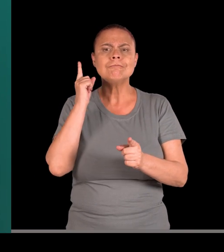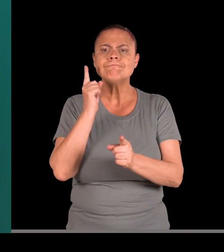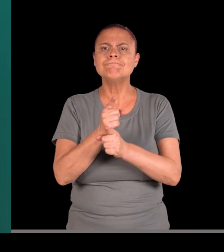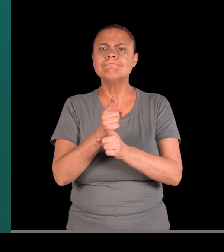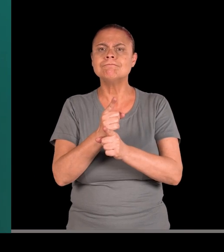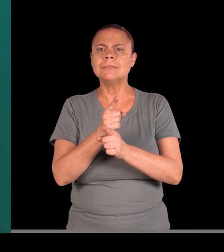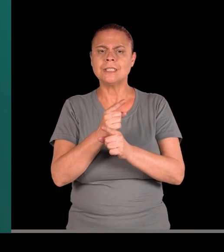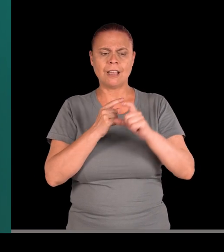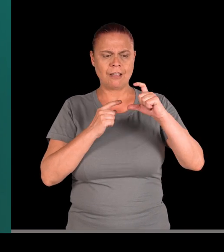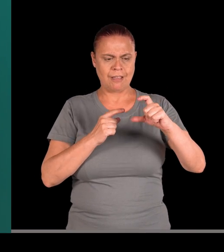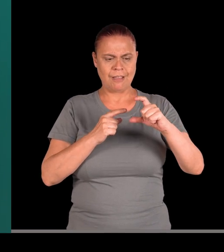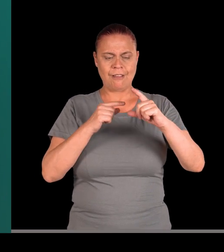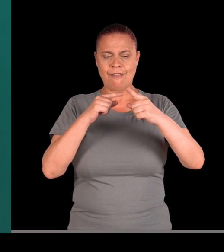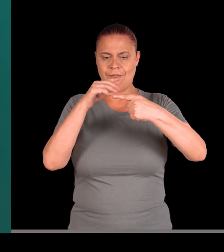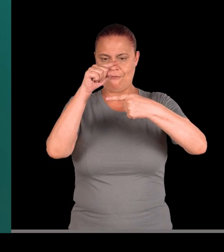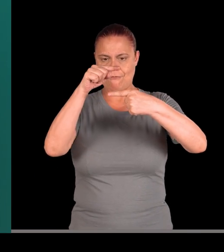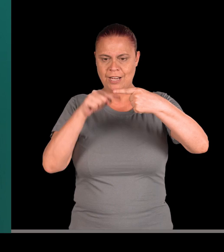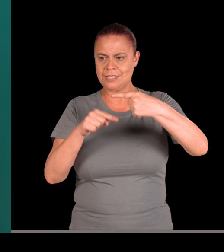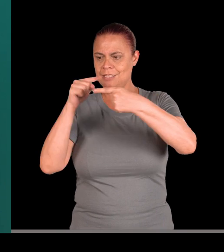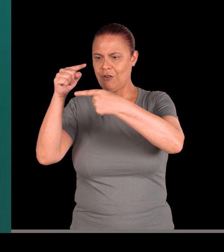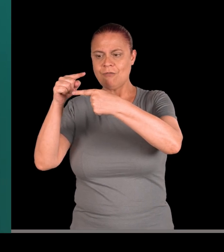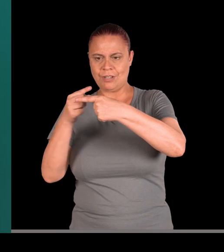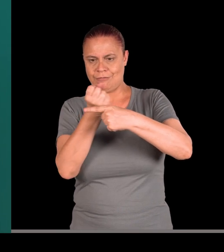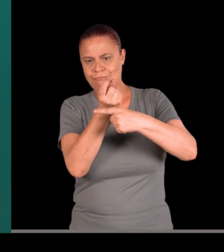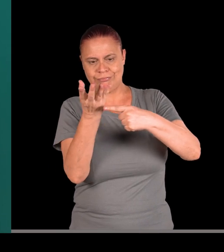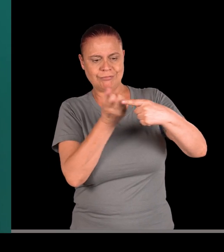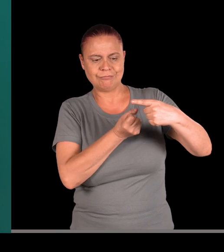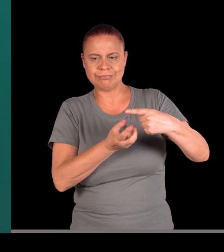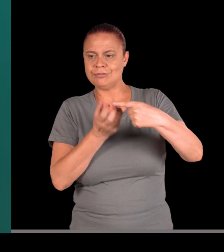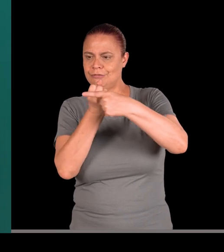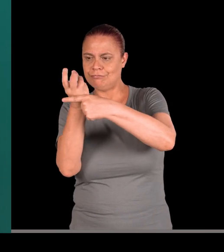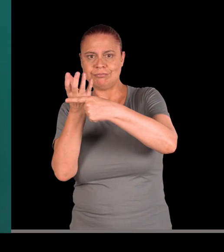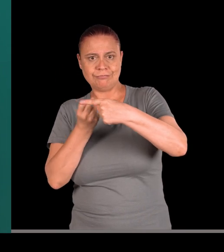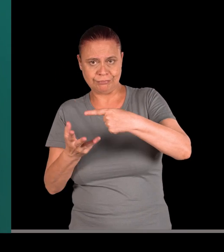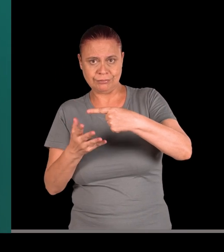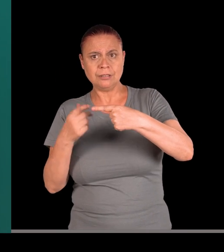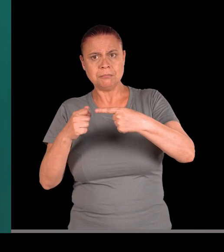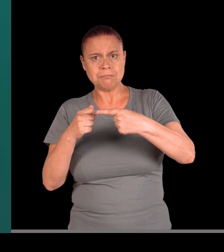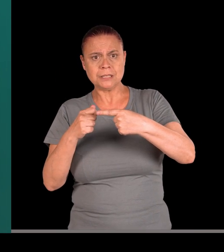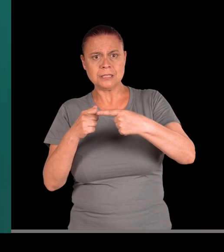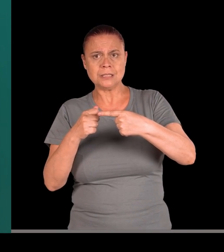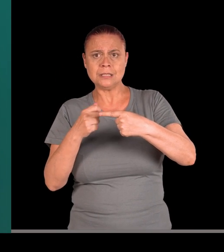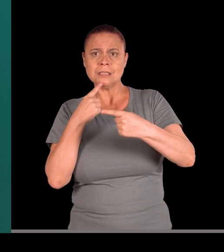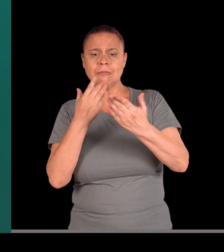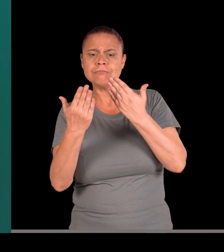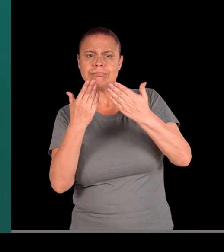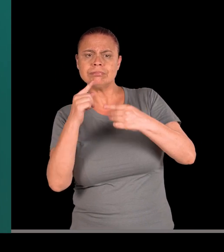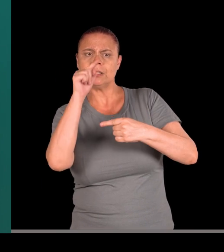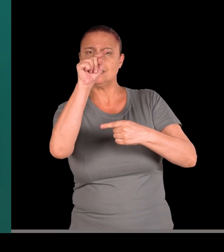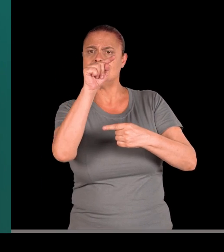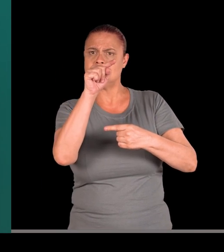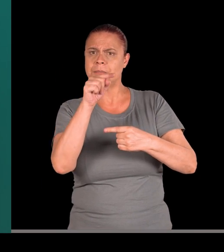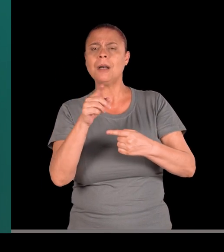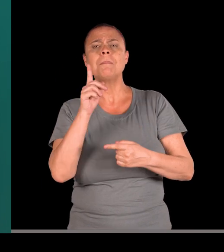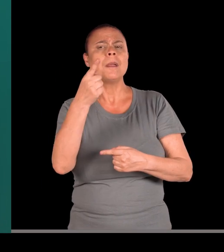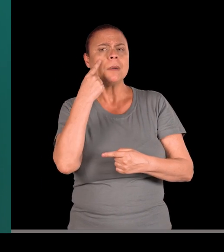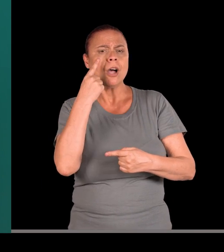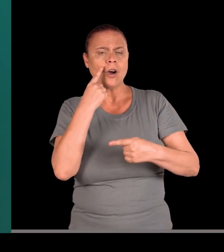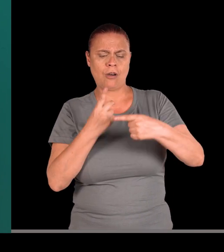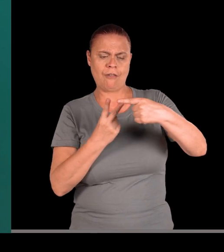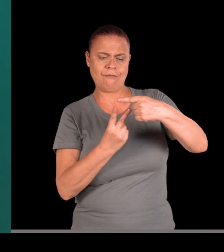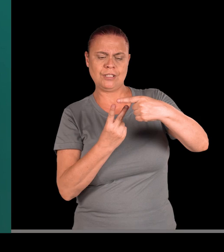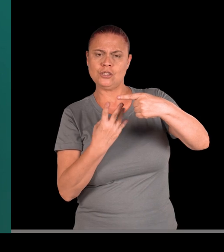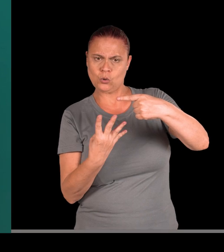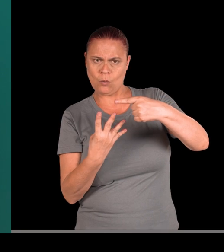encontrar frações equivalentes. Se eu tenho agora, no lugar do 12, o 24, o que eu vou